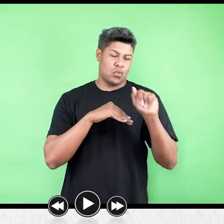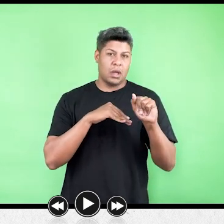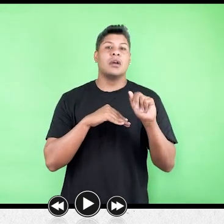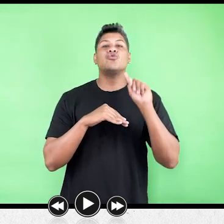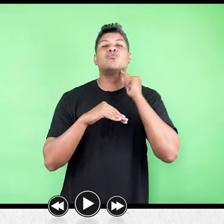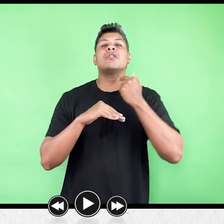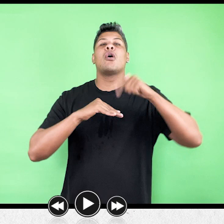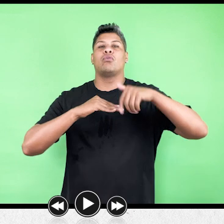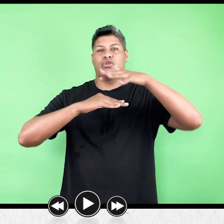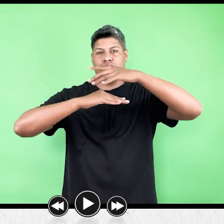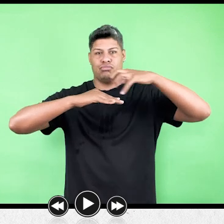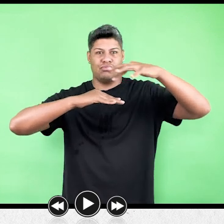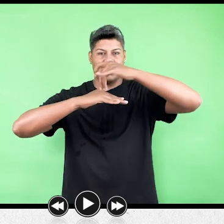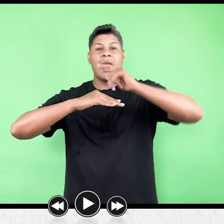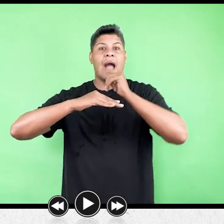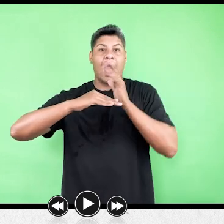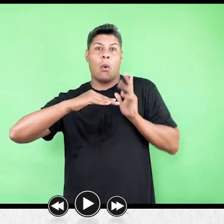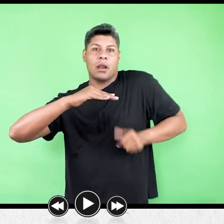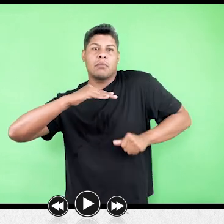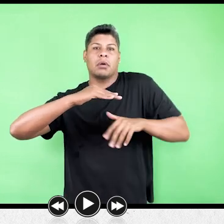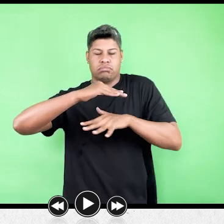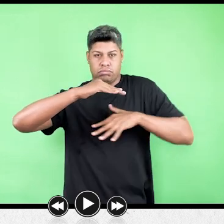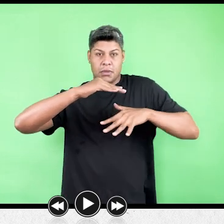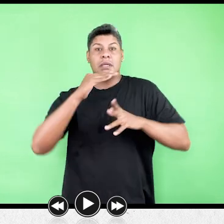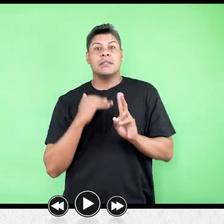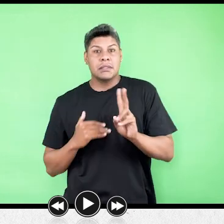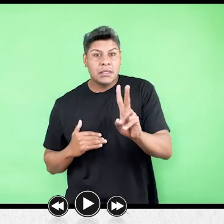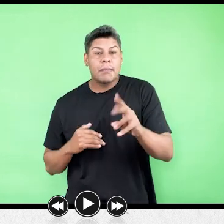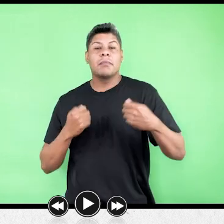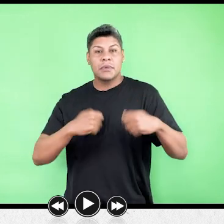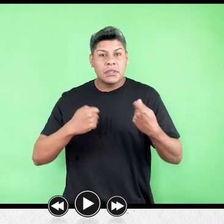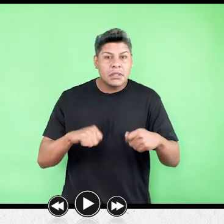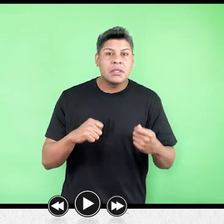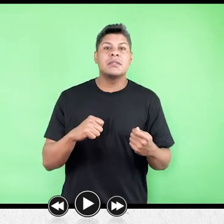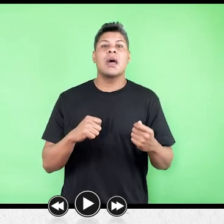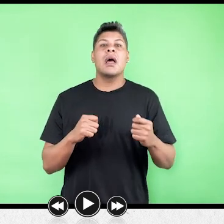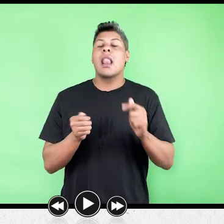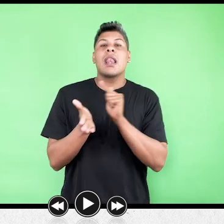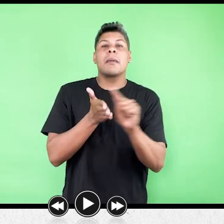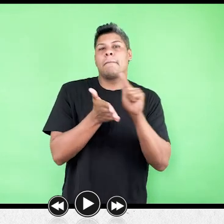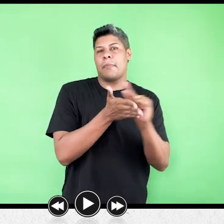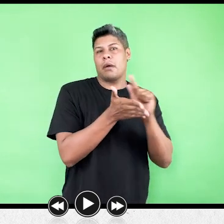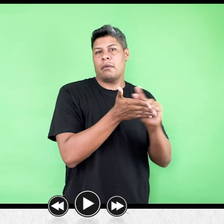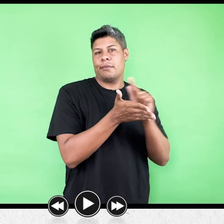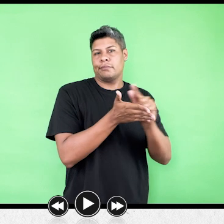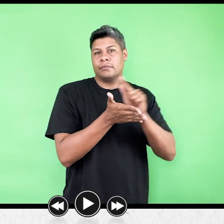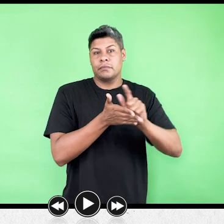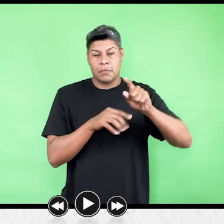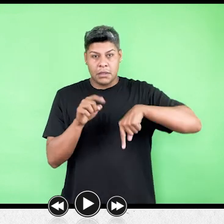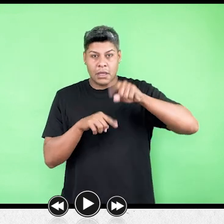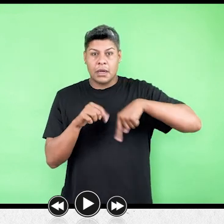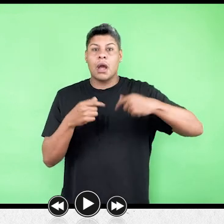ficar retidas ali. E aí, de tempos em tempos, a gente vai precisar fazer uma lavagem desse filtro, porque esses